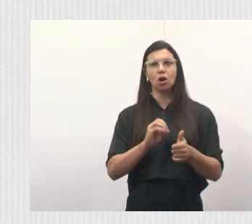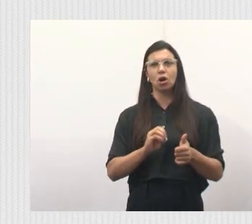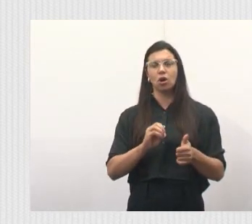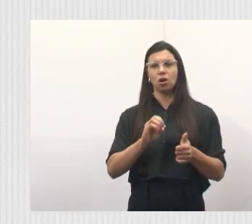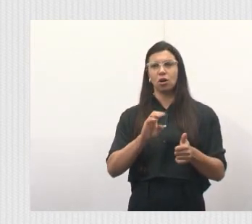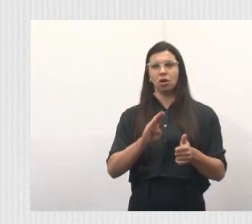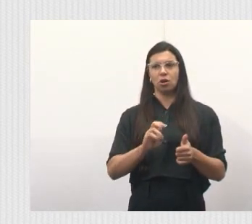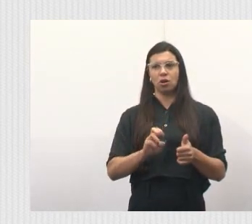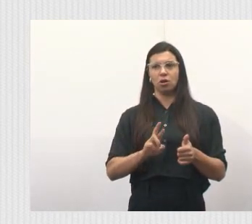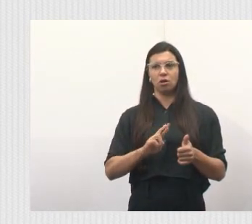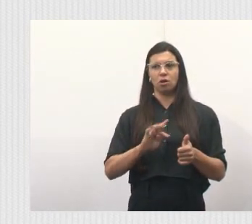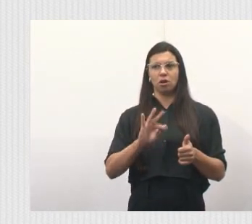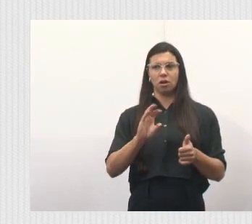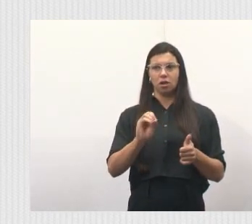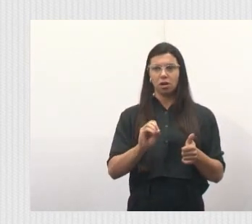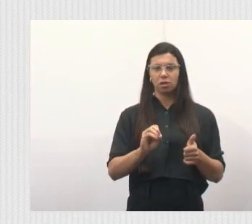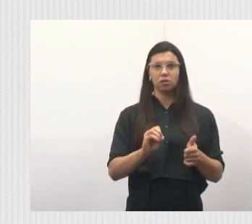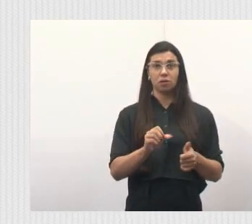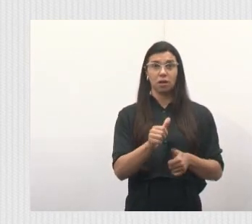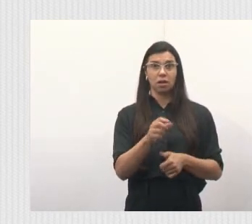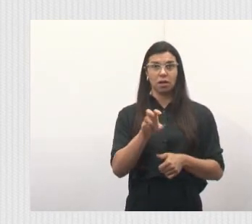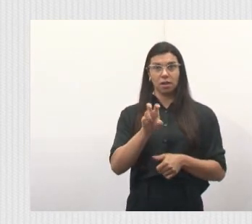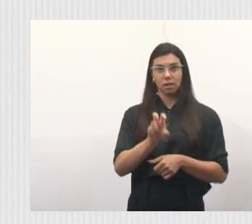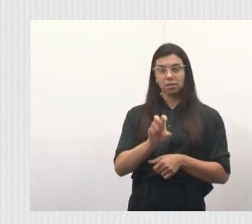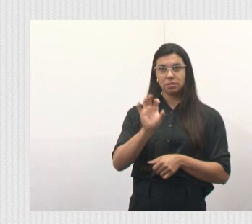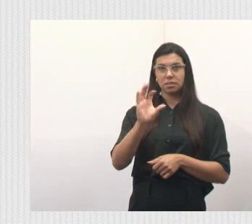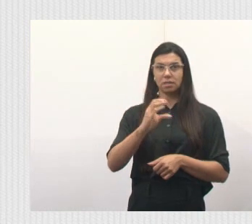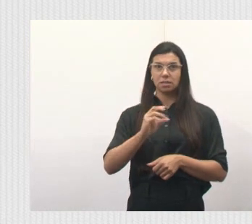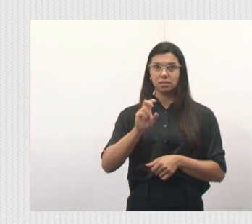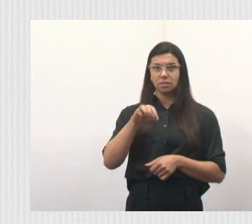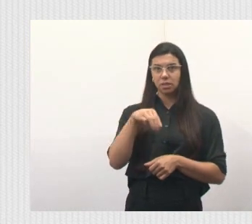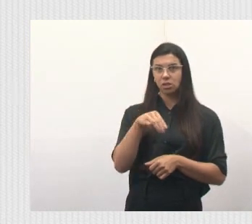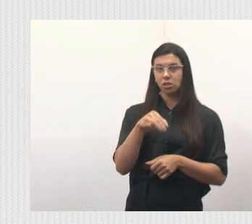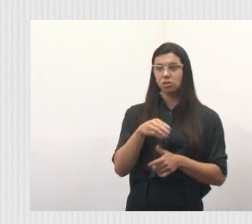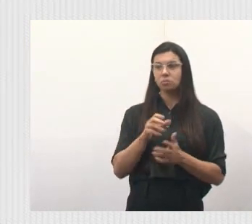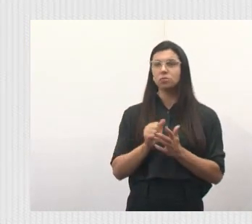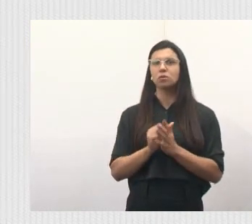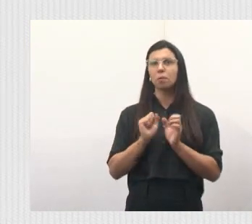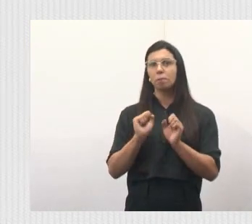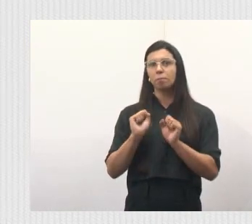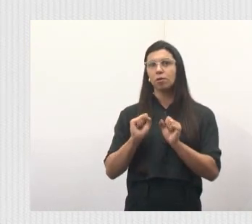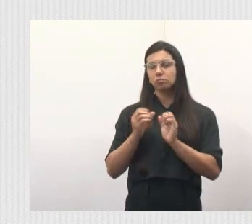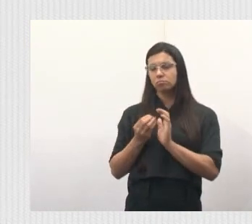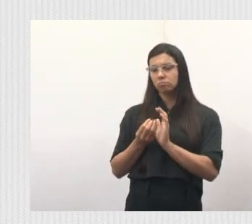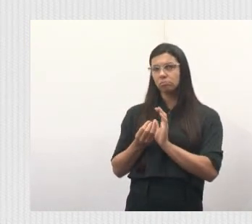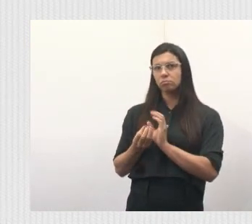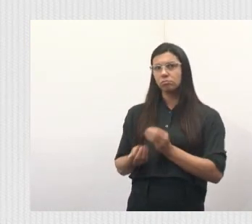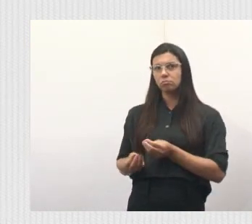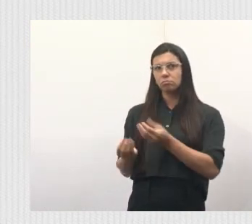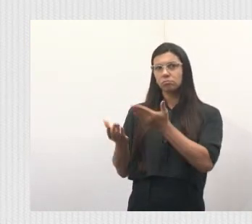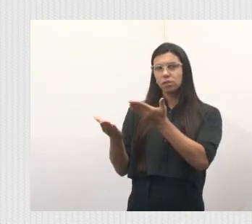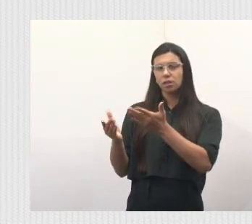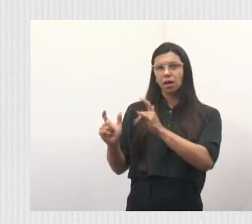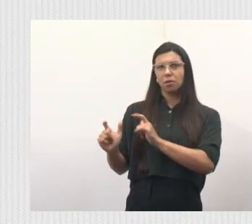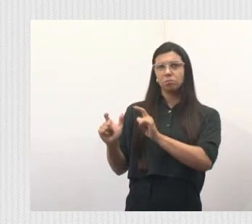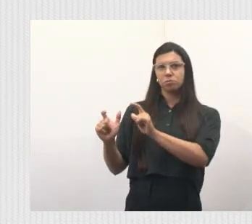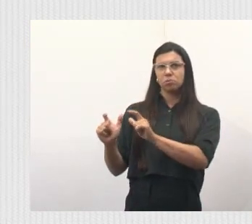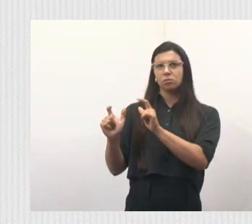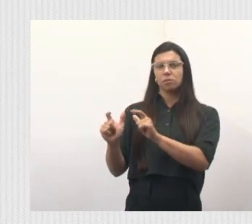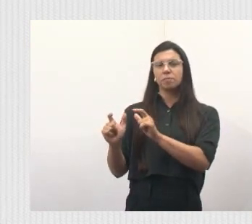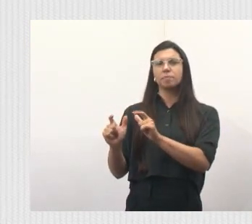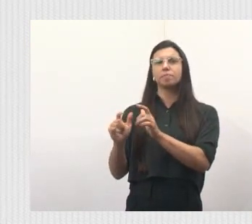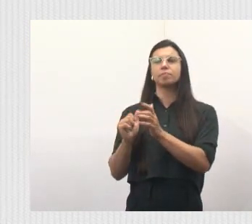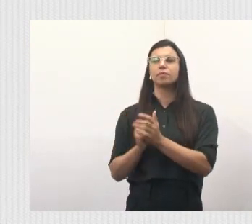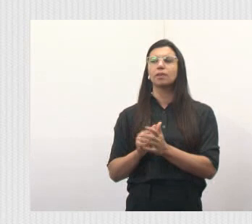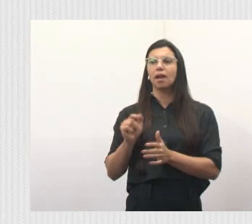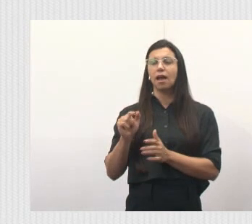15 centímetros... lá no São Francisco, tá bom? Pode mandar lá o projeto Mão Amiga, que eles vão receber esses cabelos para que seja